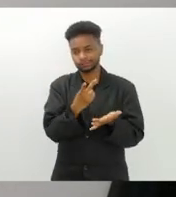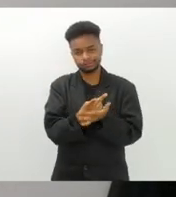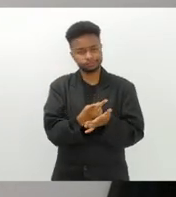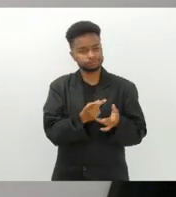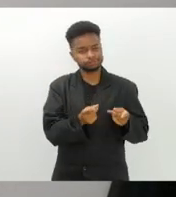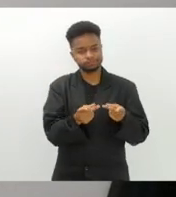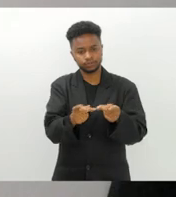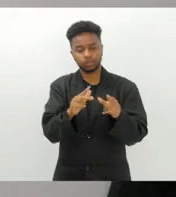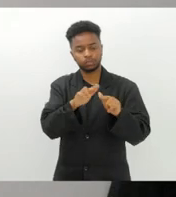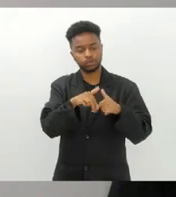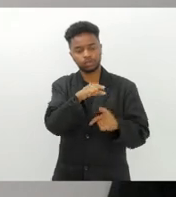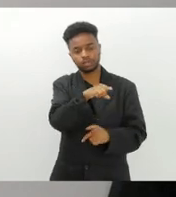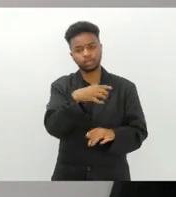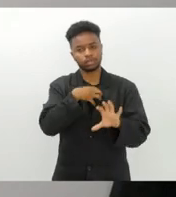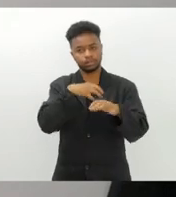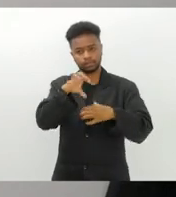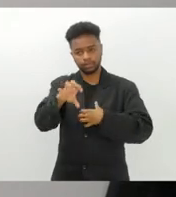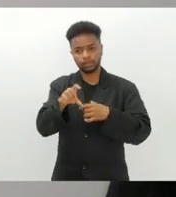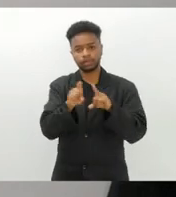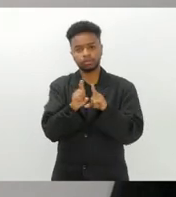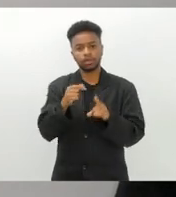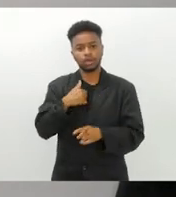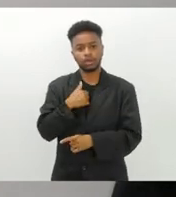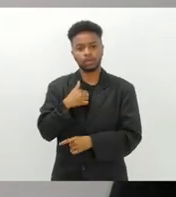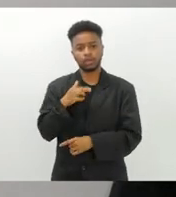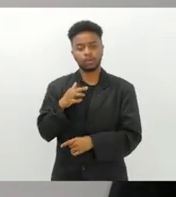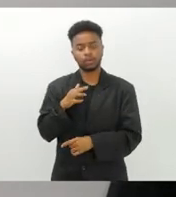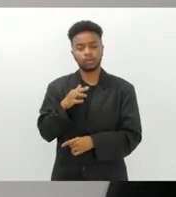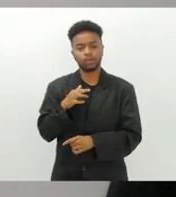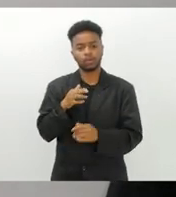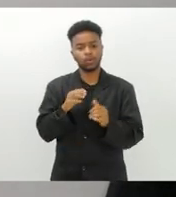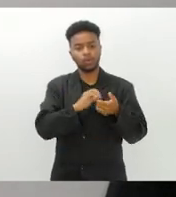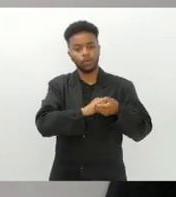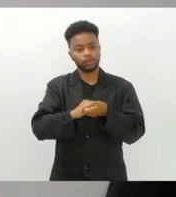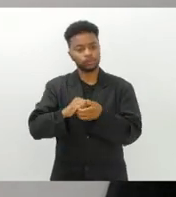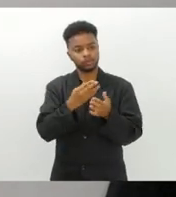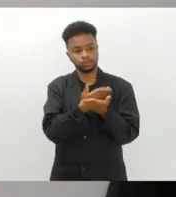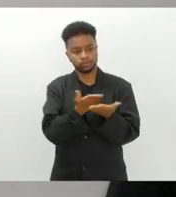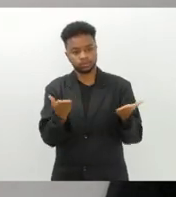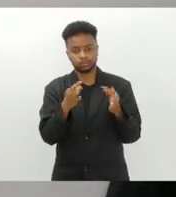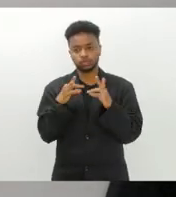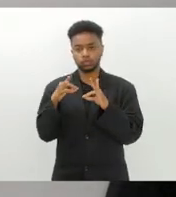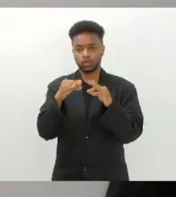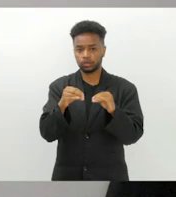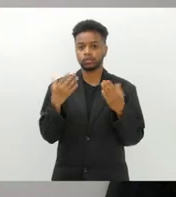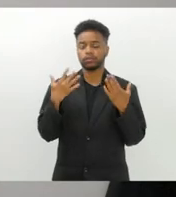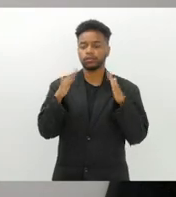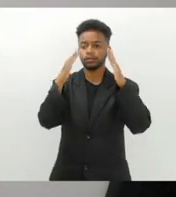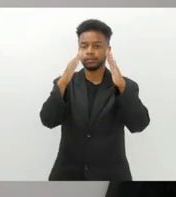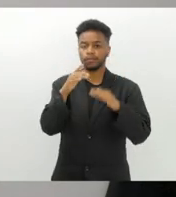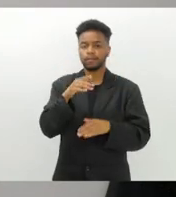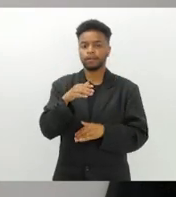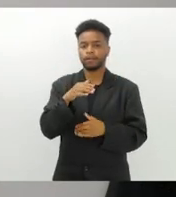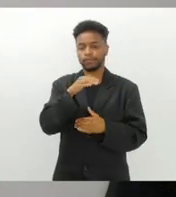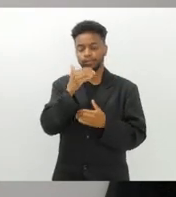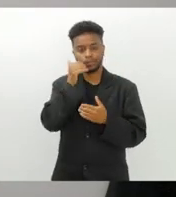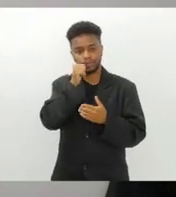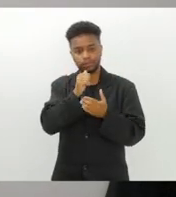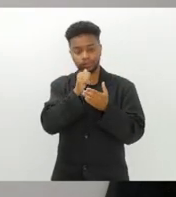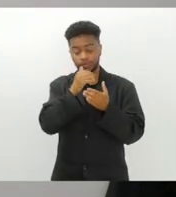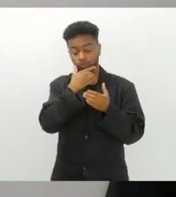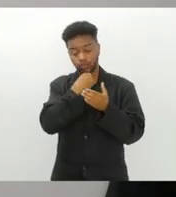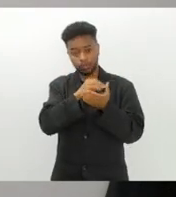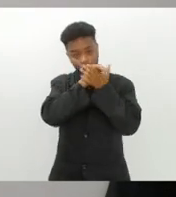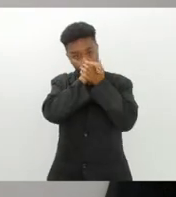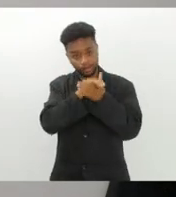a sua empatia. Em nome do deputado, eu saúdo toda a mesa, parabenizo muitíssimo o pai Marcelo, o